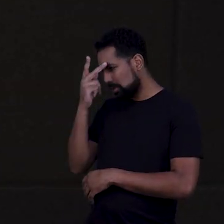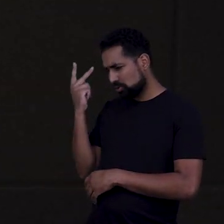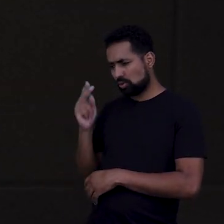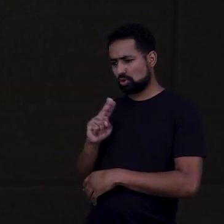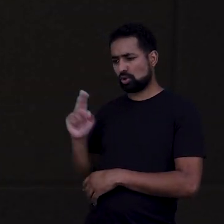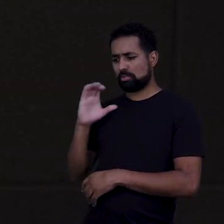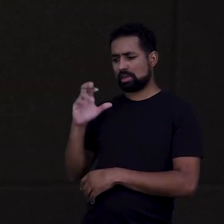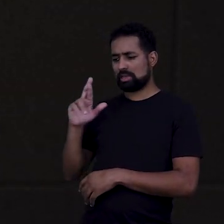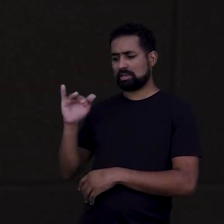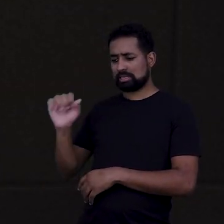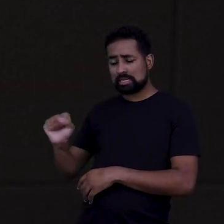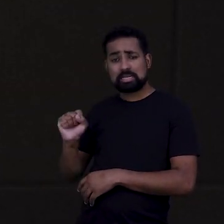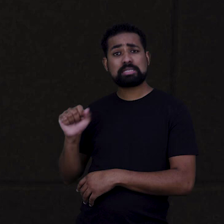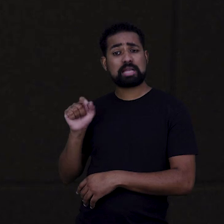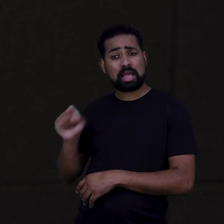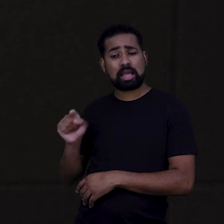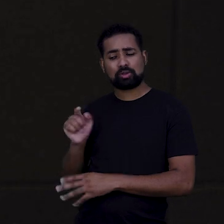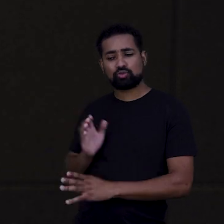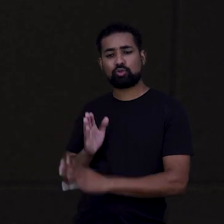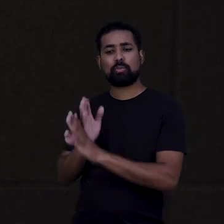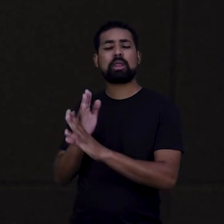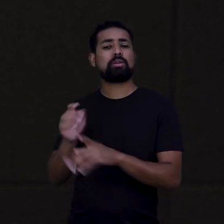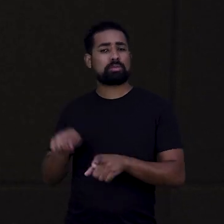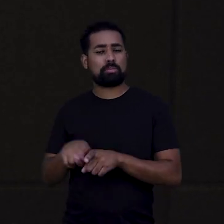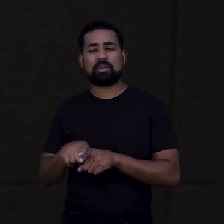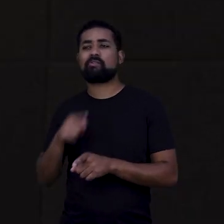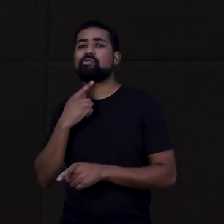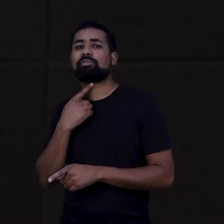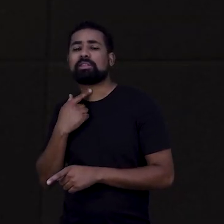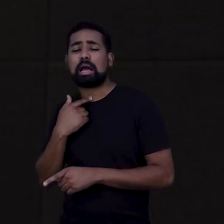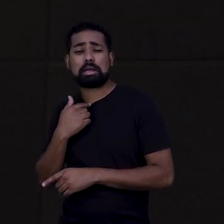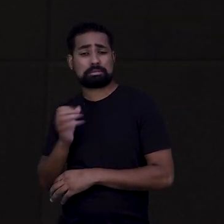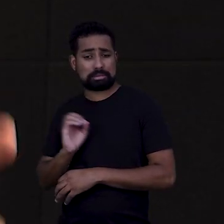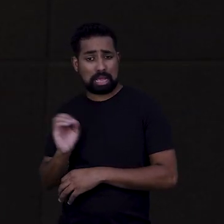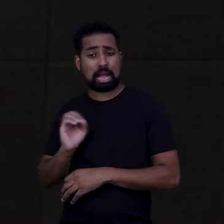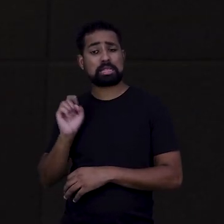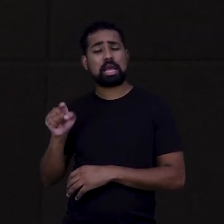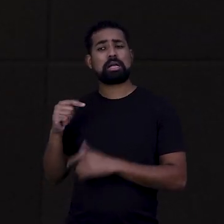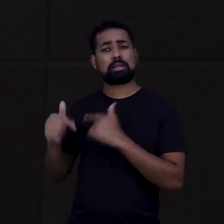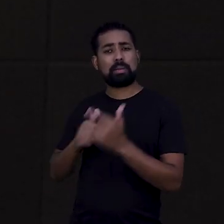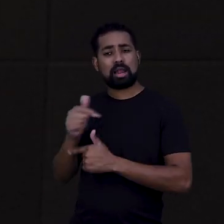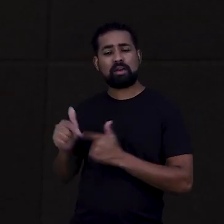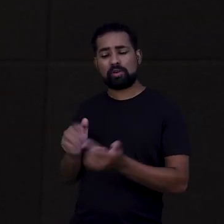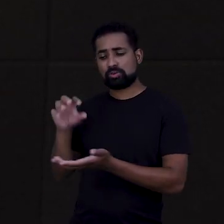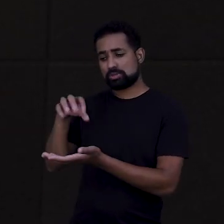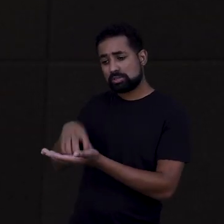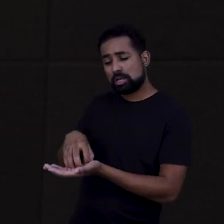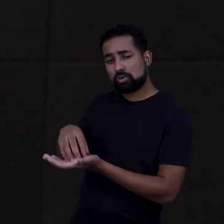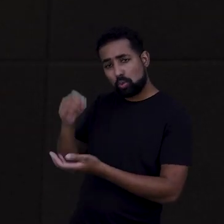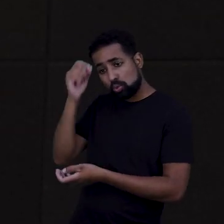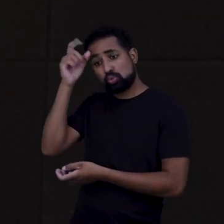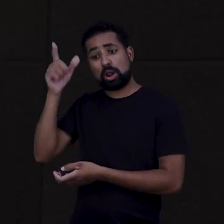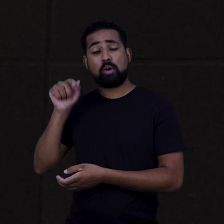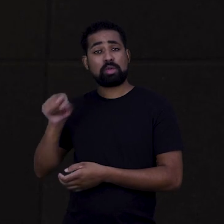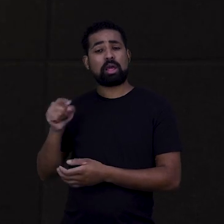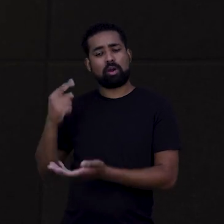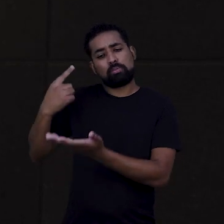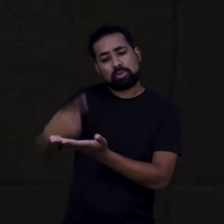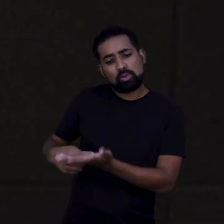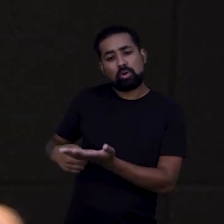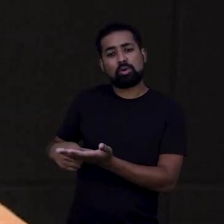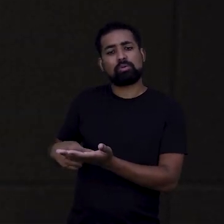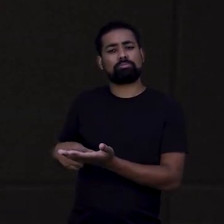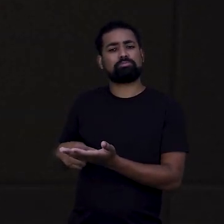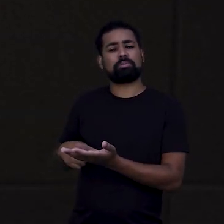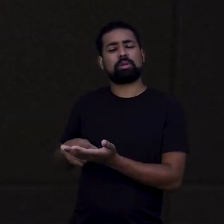pessoa Cris eh que se descobriu como sexual ela trabalhava num Centro Cultural na época e ela marcou o encontro aberto